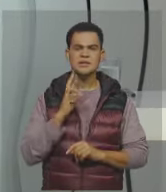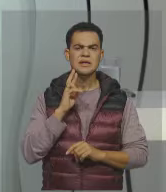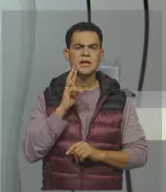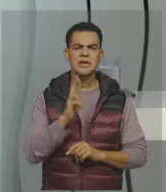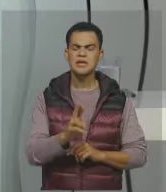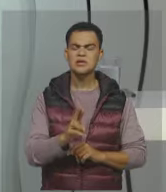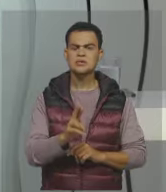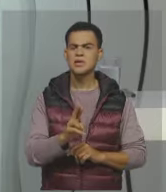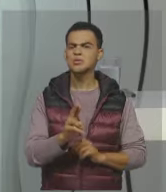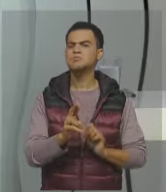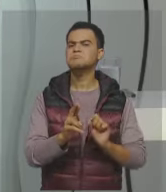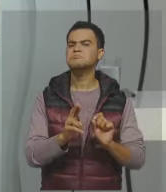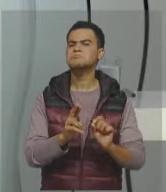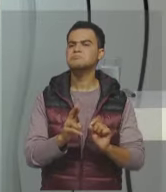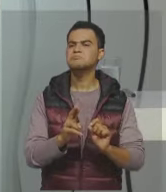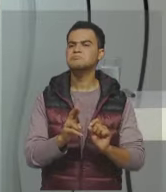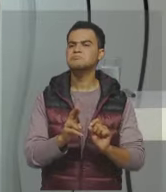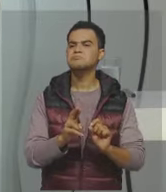de